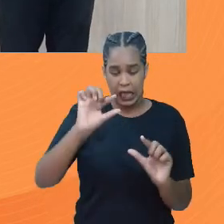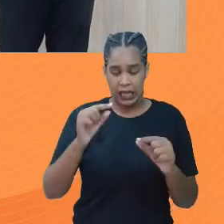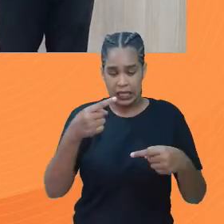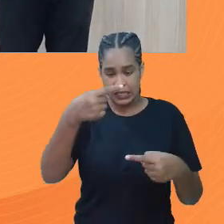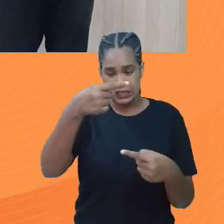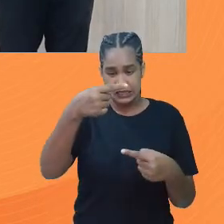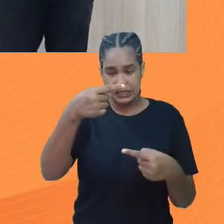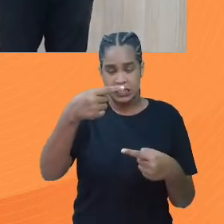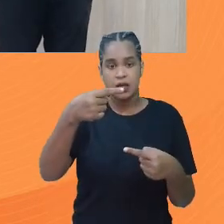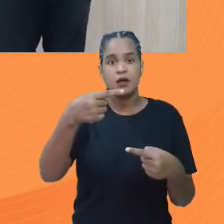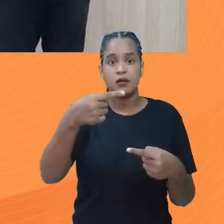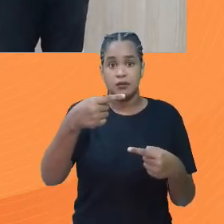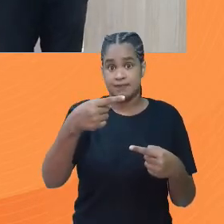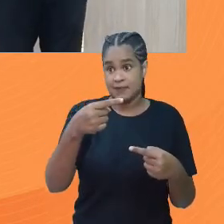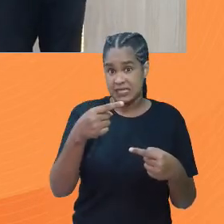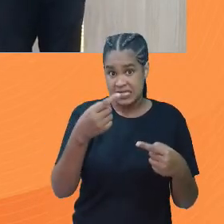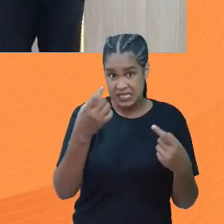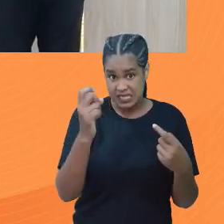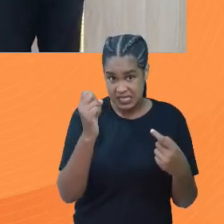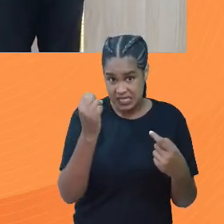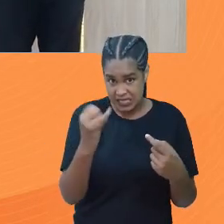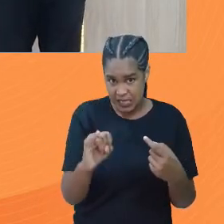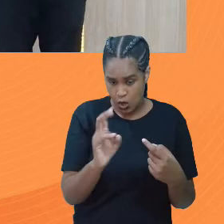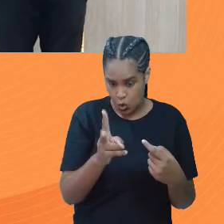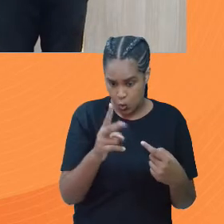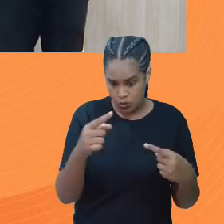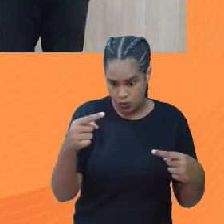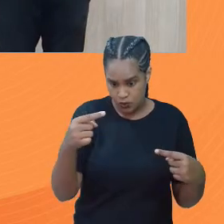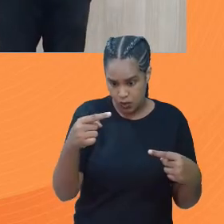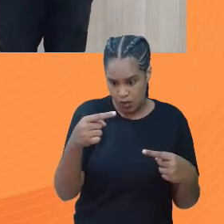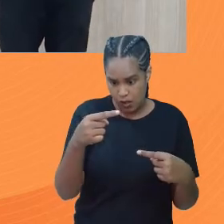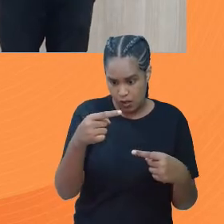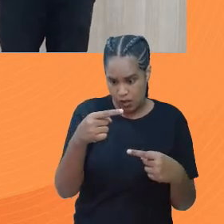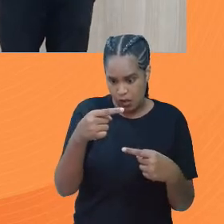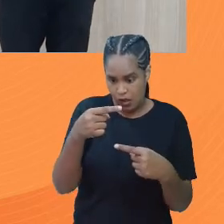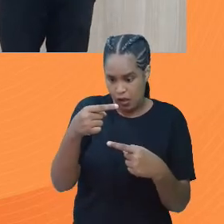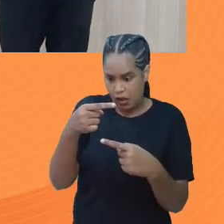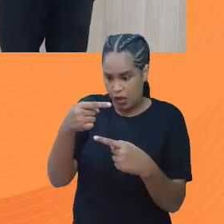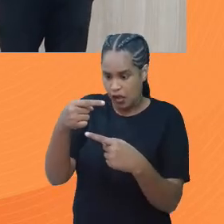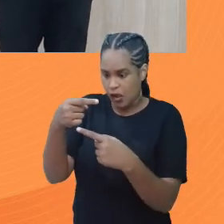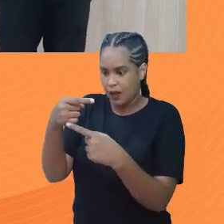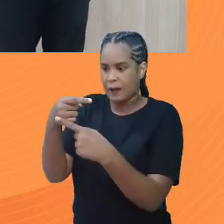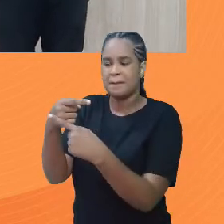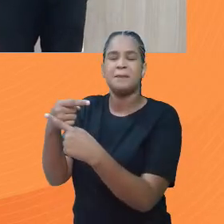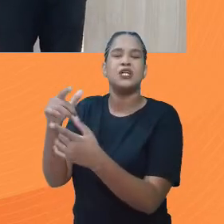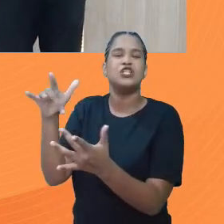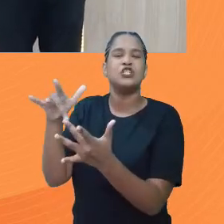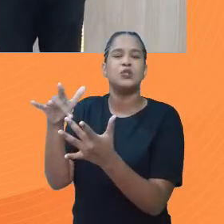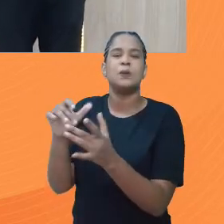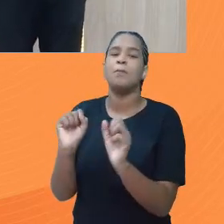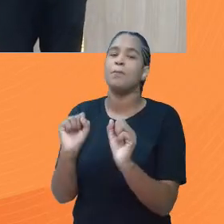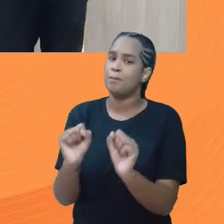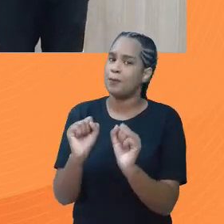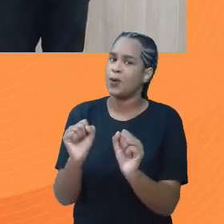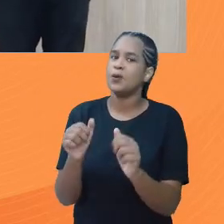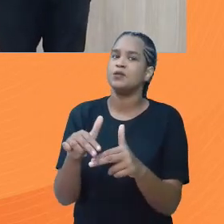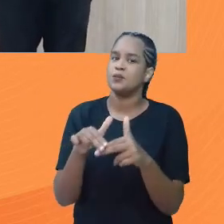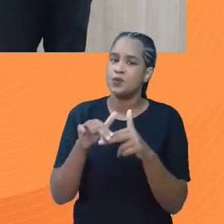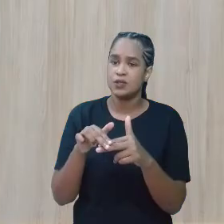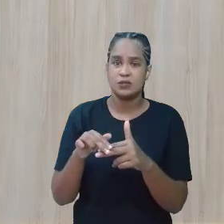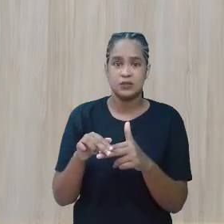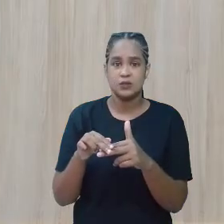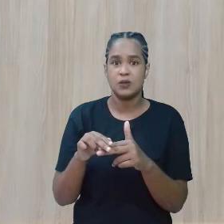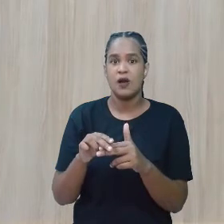naquele intervalo. Mas se eu continuo escrevendo essas duas retas, em algum momento elas vão se cruzar, então elas vão deixar de